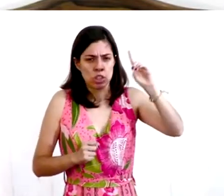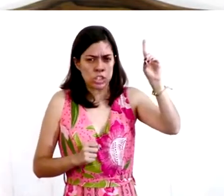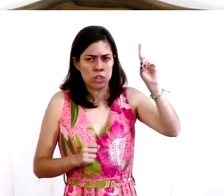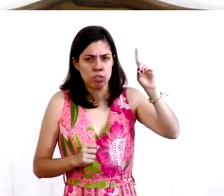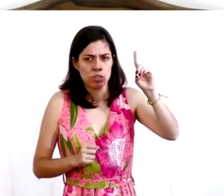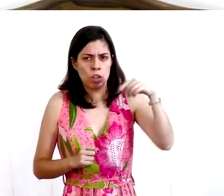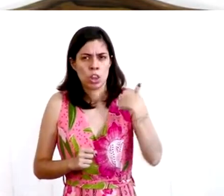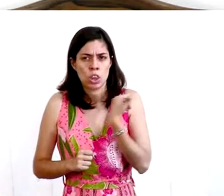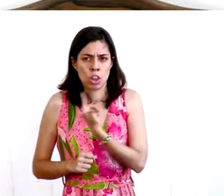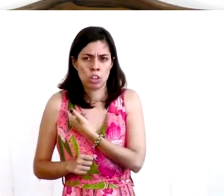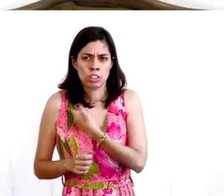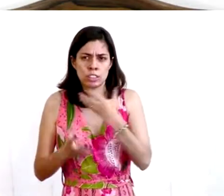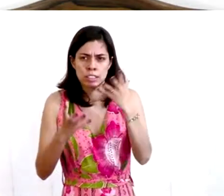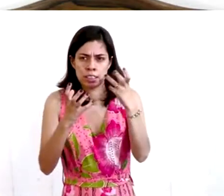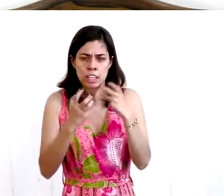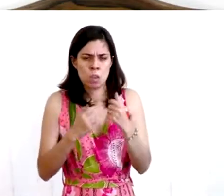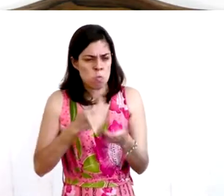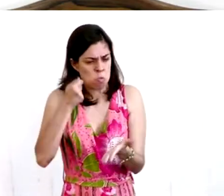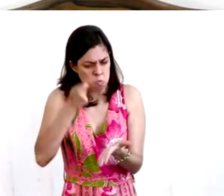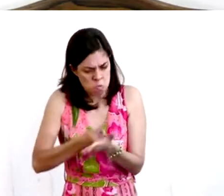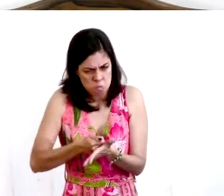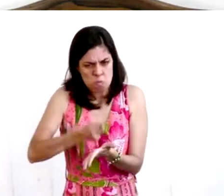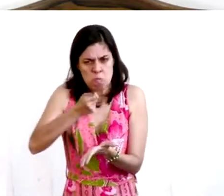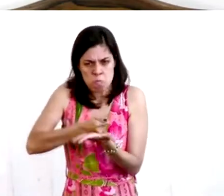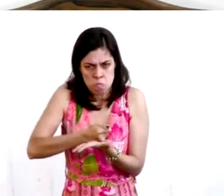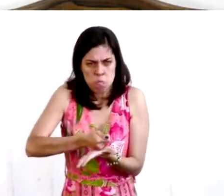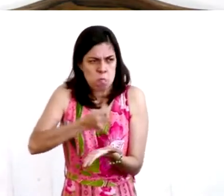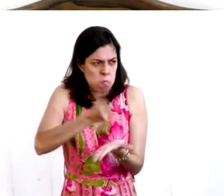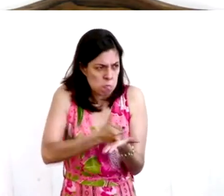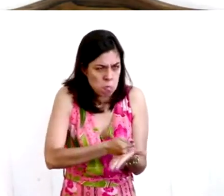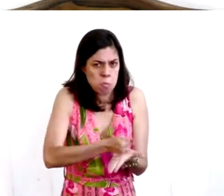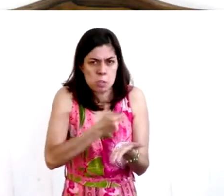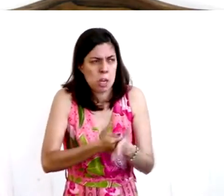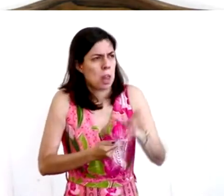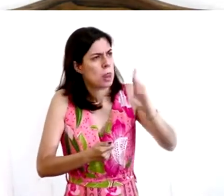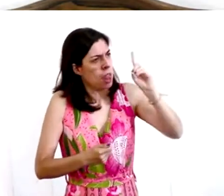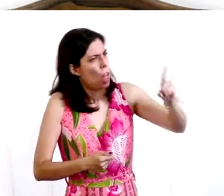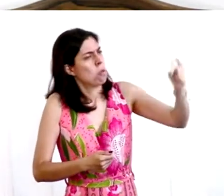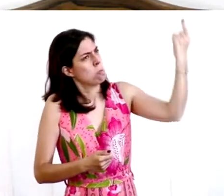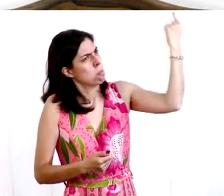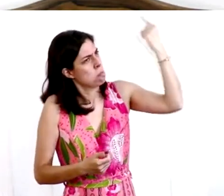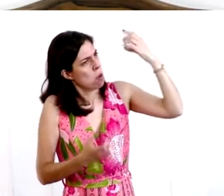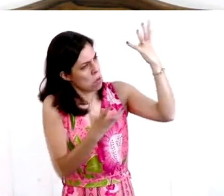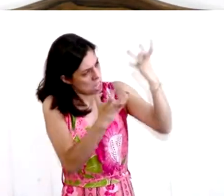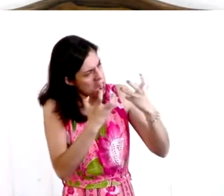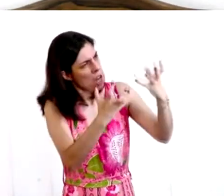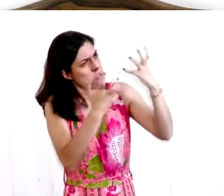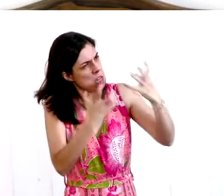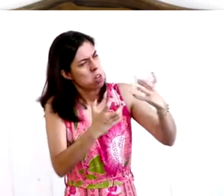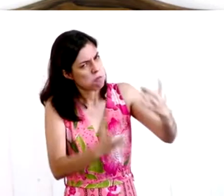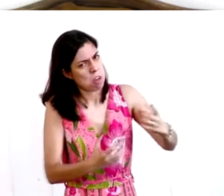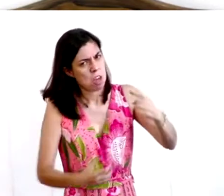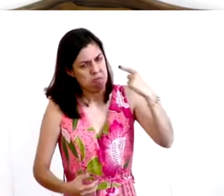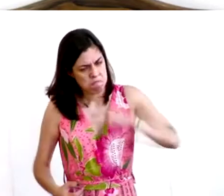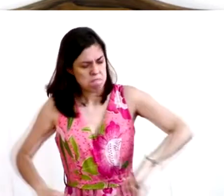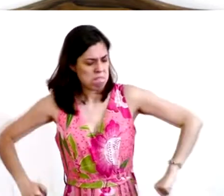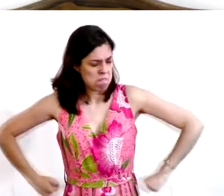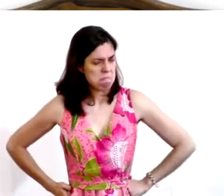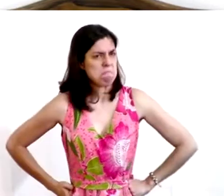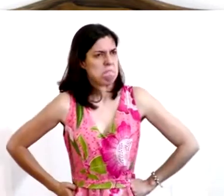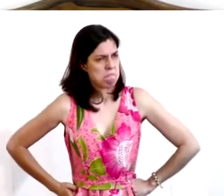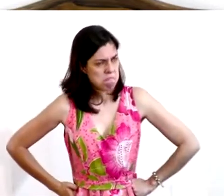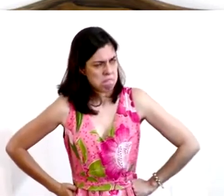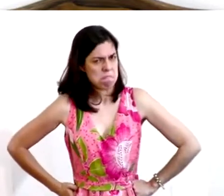constrangerem a Deus, faz pessoas brincarem com a sua santidade, fazendo-o dele um atendente dos